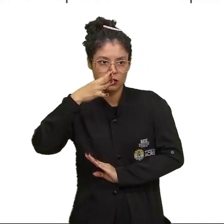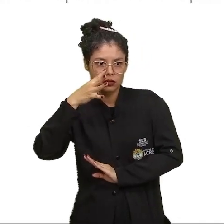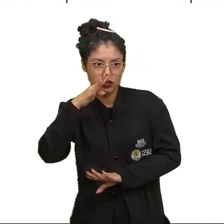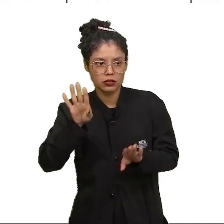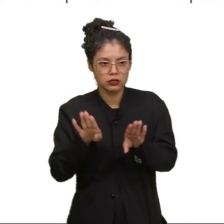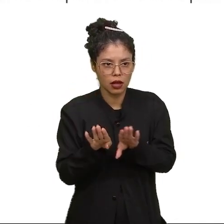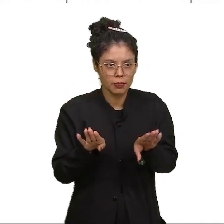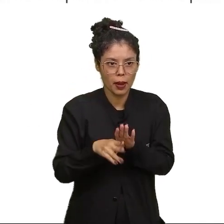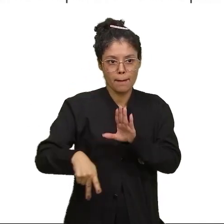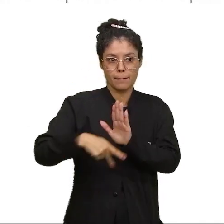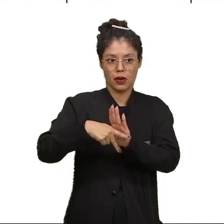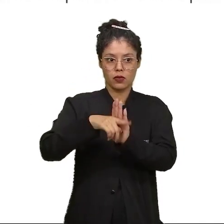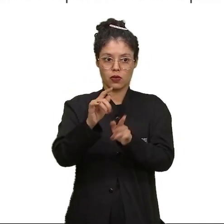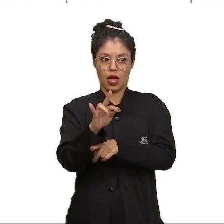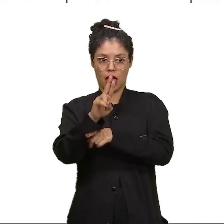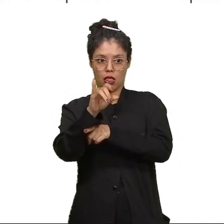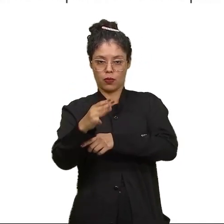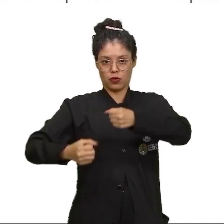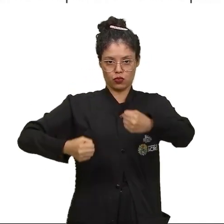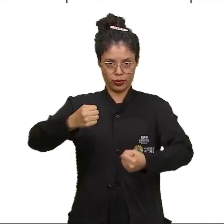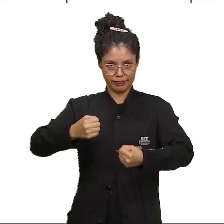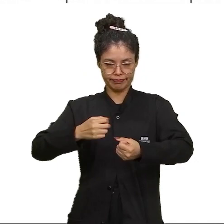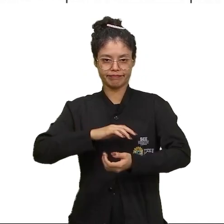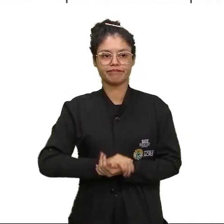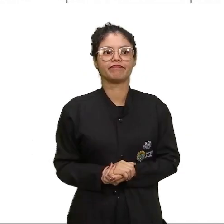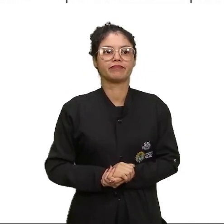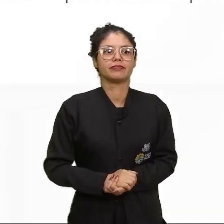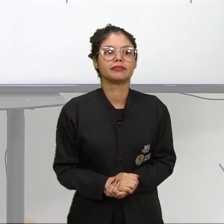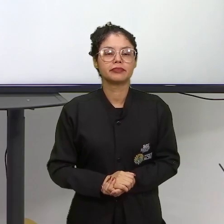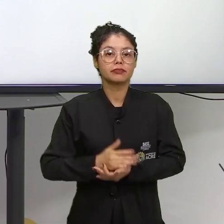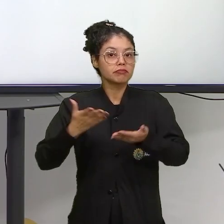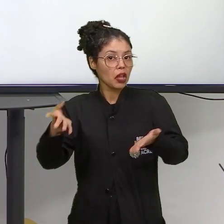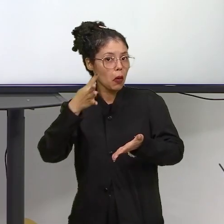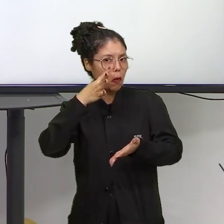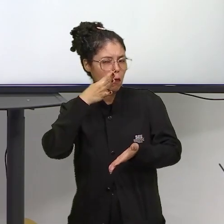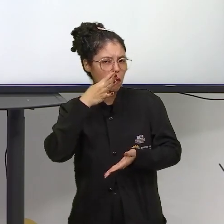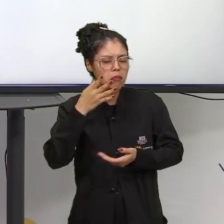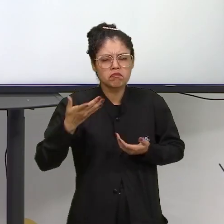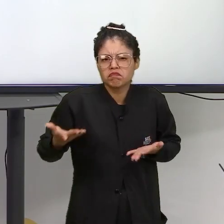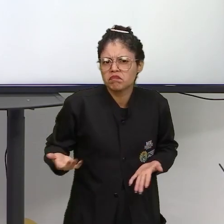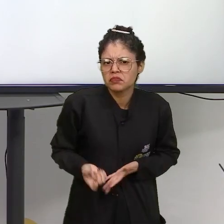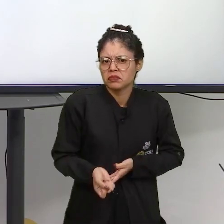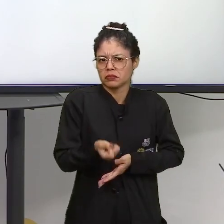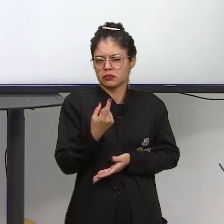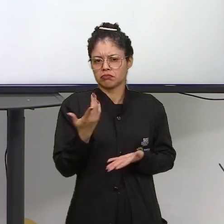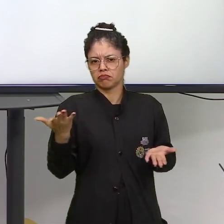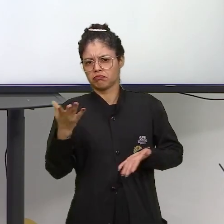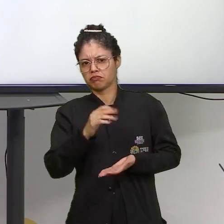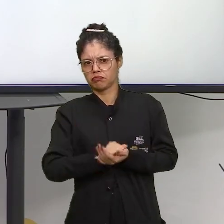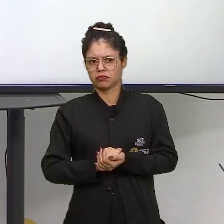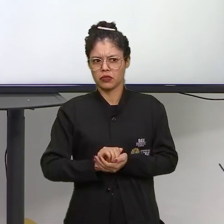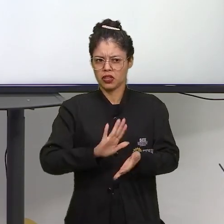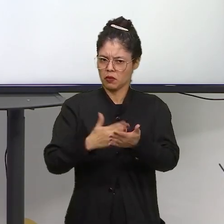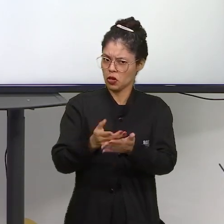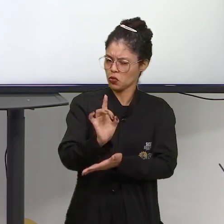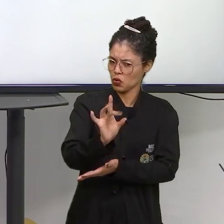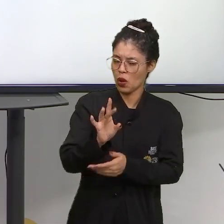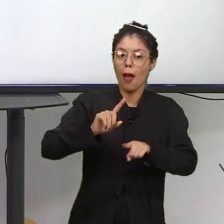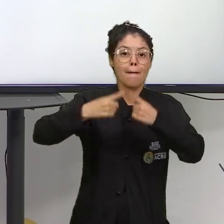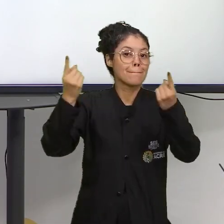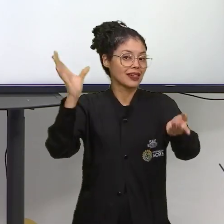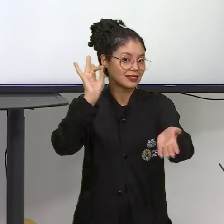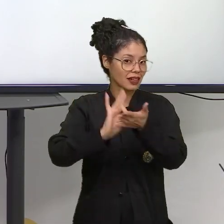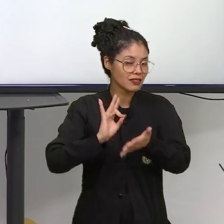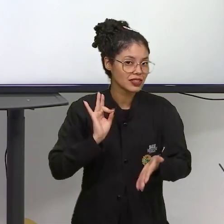até do aeroplano. Bom, olhando assim, a gente parece até que essa questão ela é mais interpretativa, mas